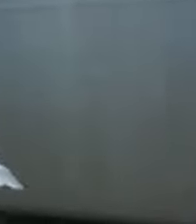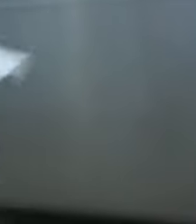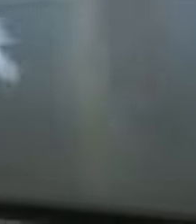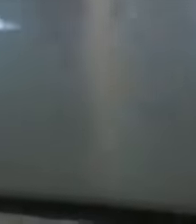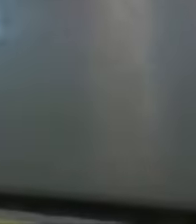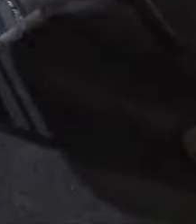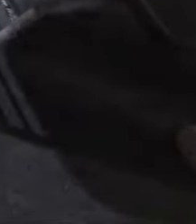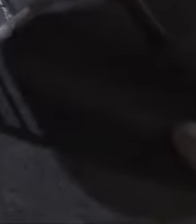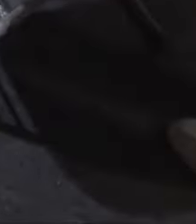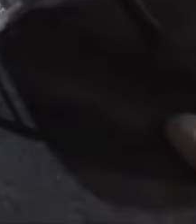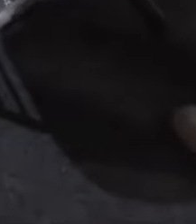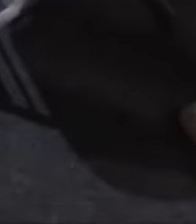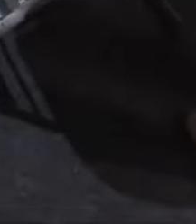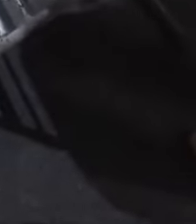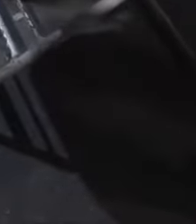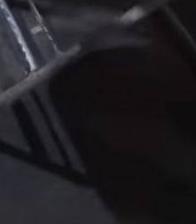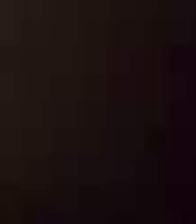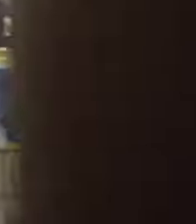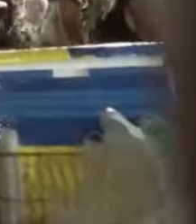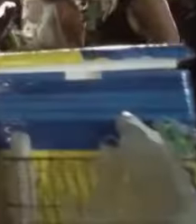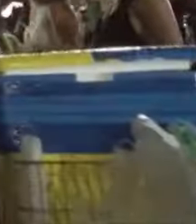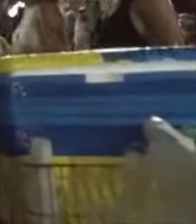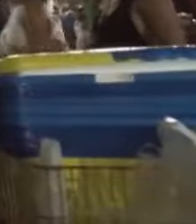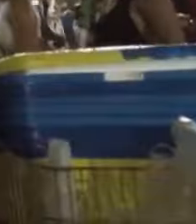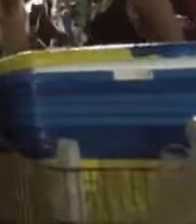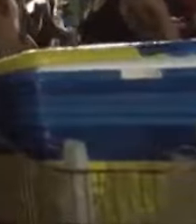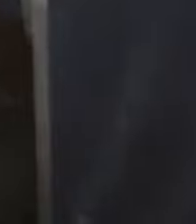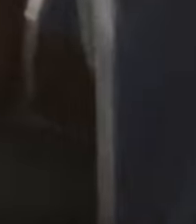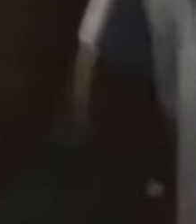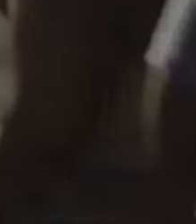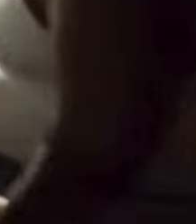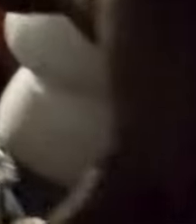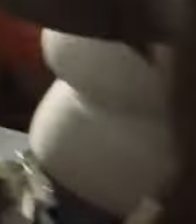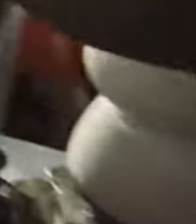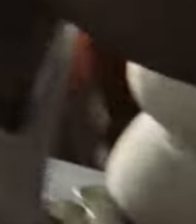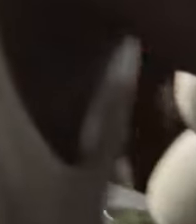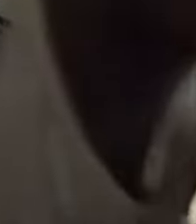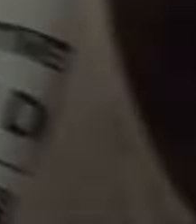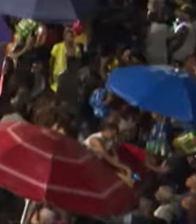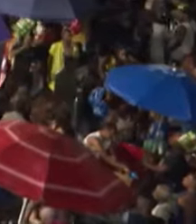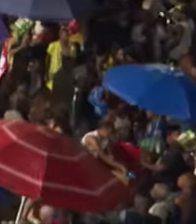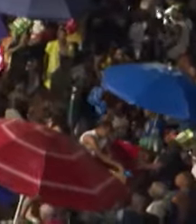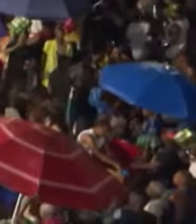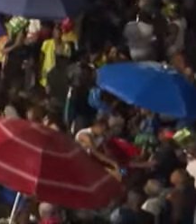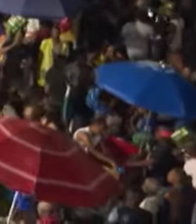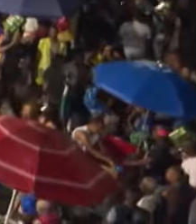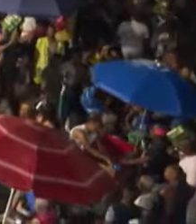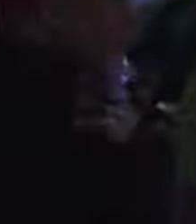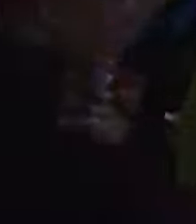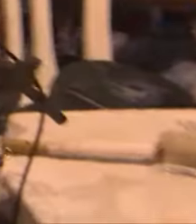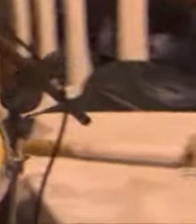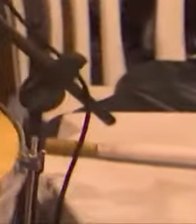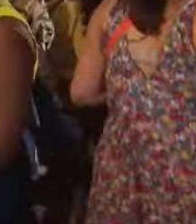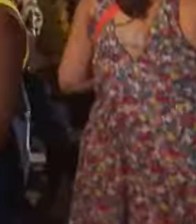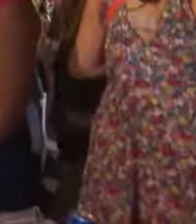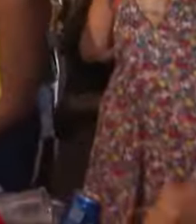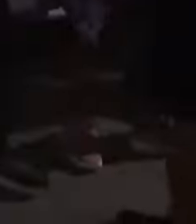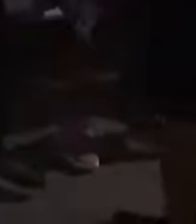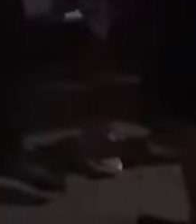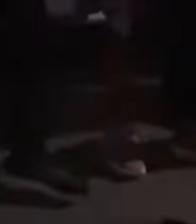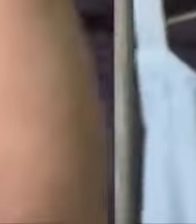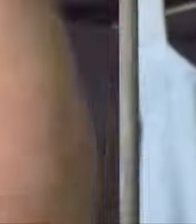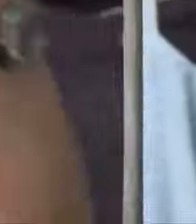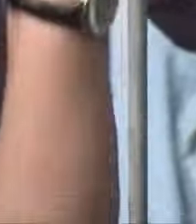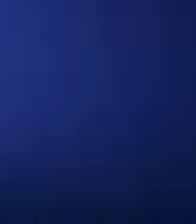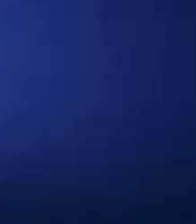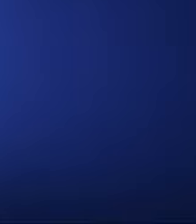não pode parar. Hoje tem Estação Oswaldo Cruz, um documentário original da TV